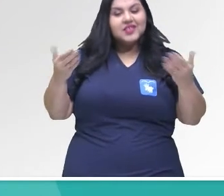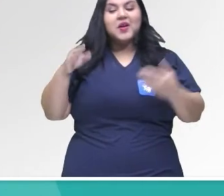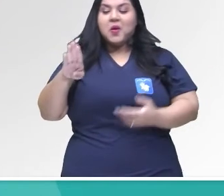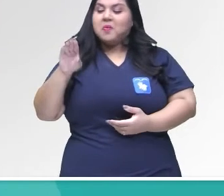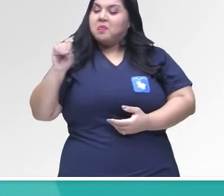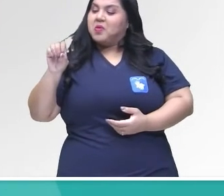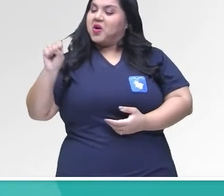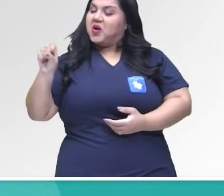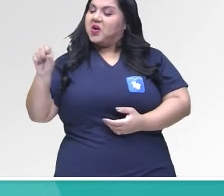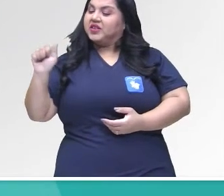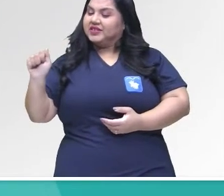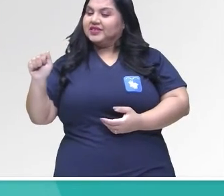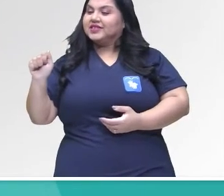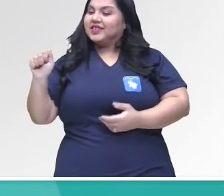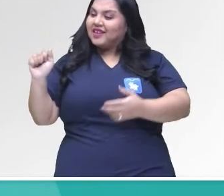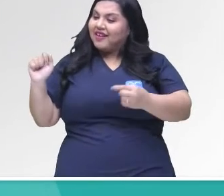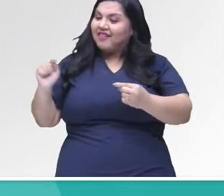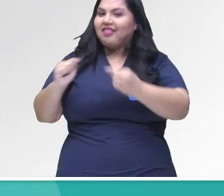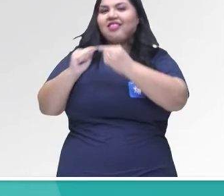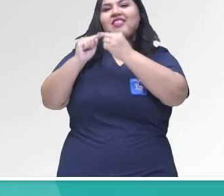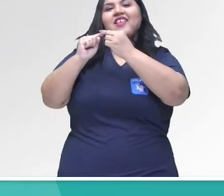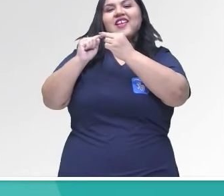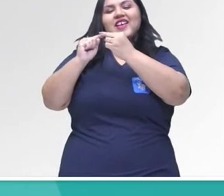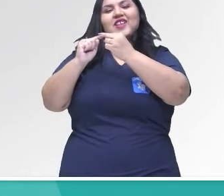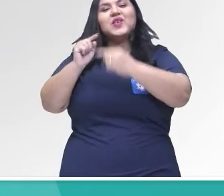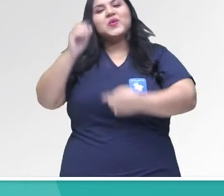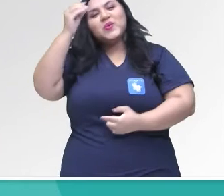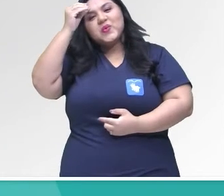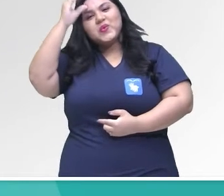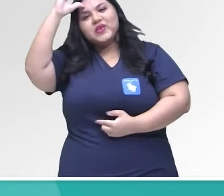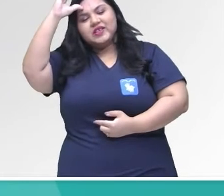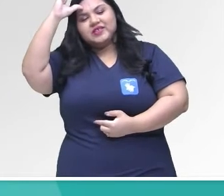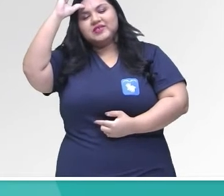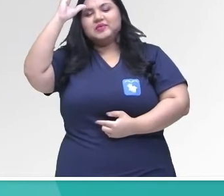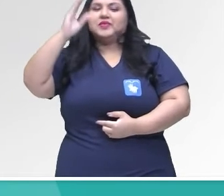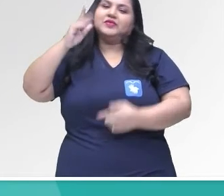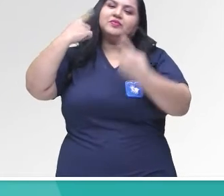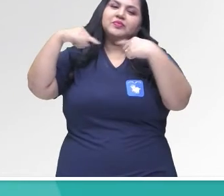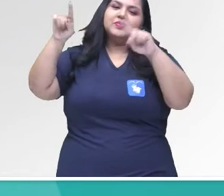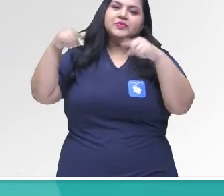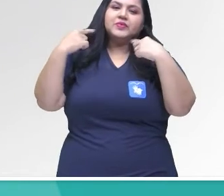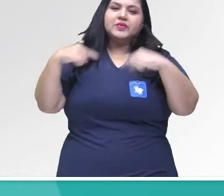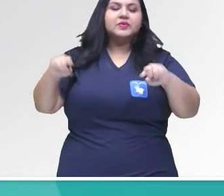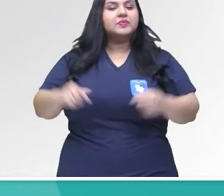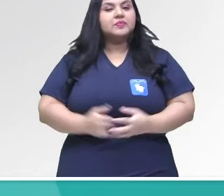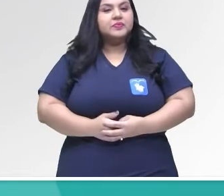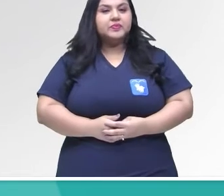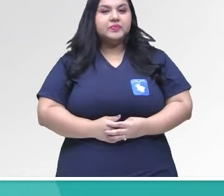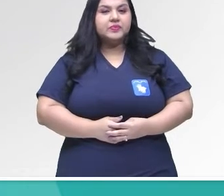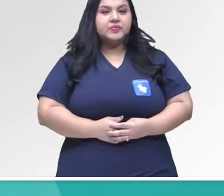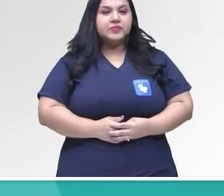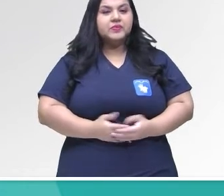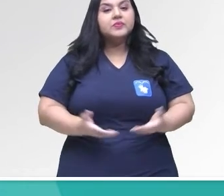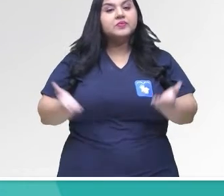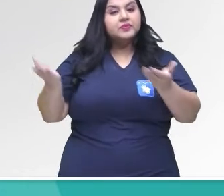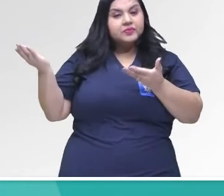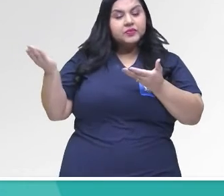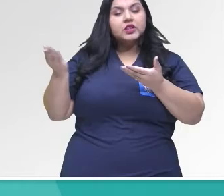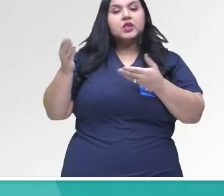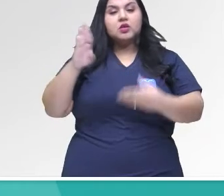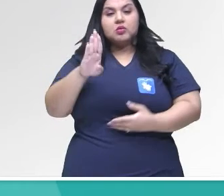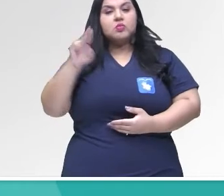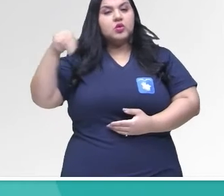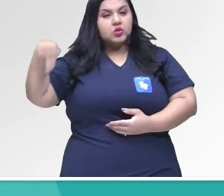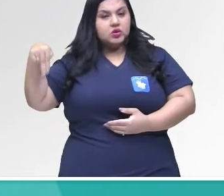bossa vem justamente desse conhecimento da bossa nova. Aí continuando, a bossa nova, né,